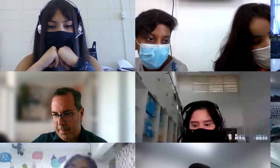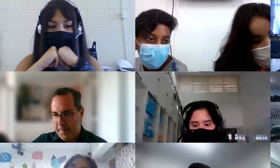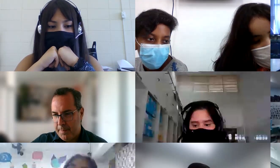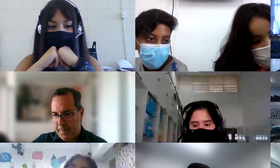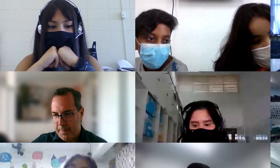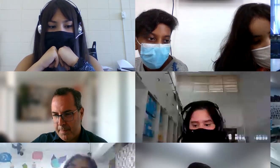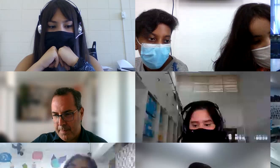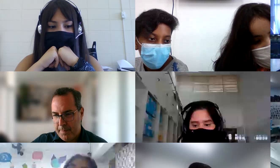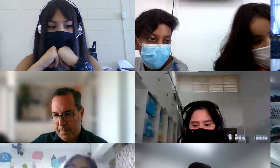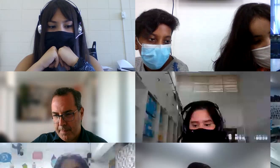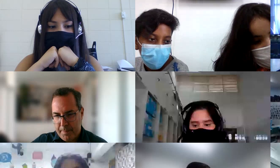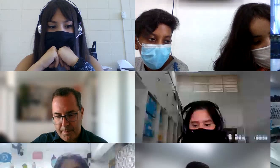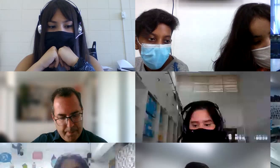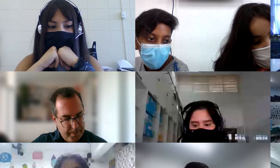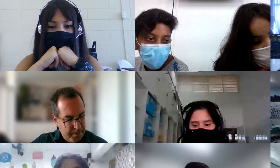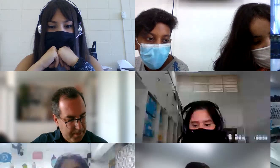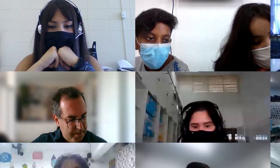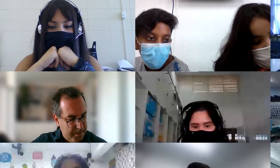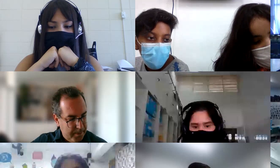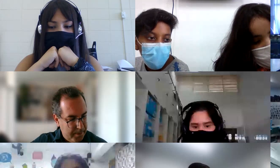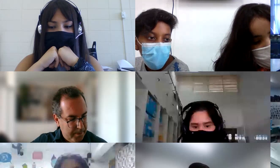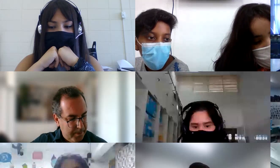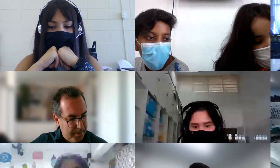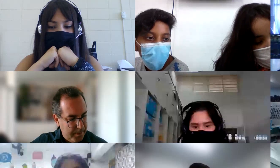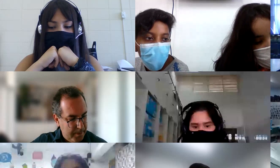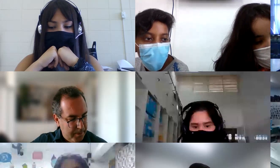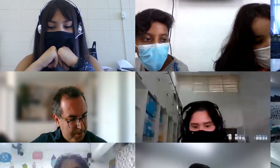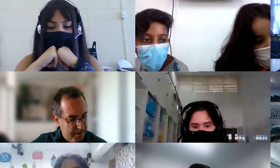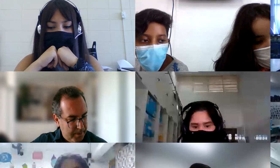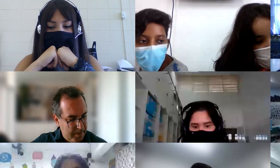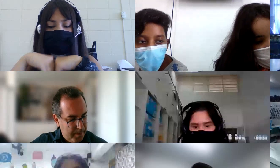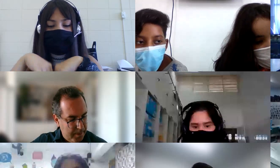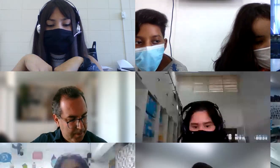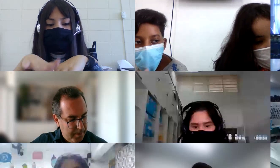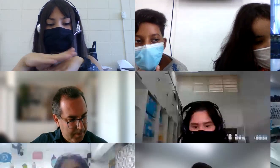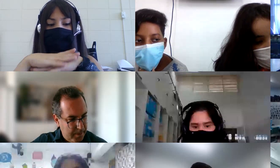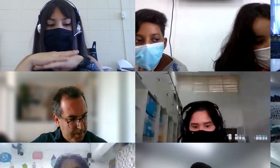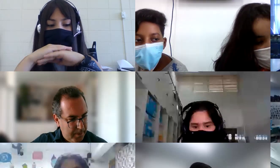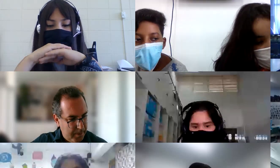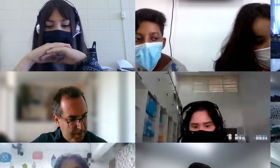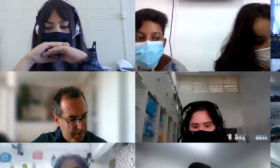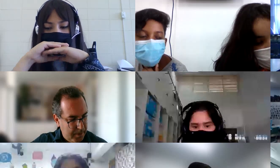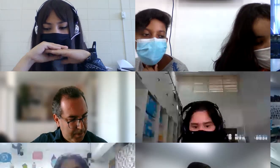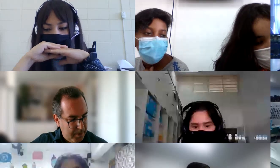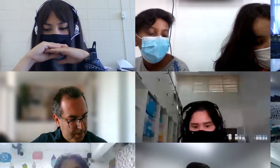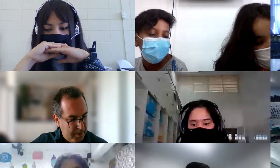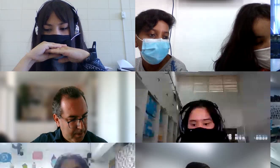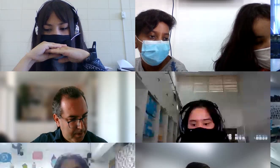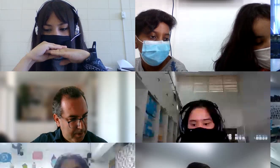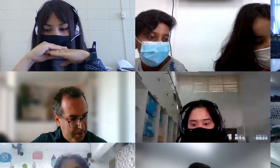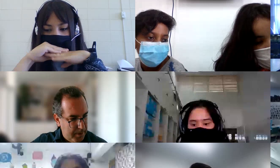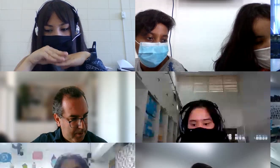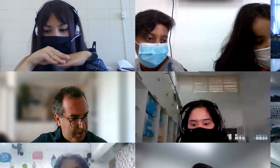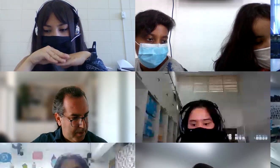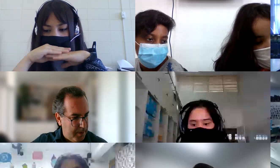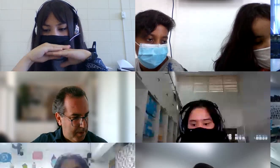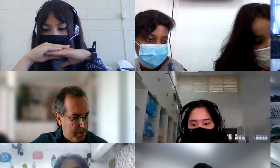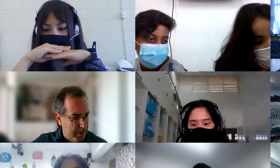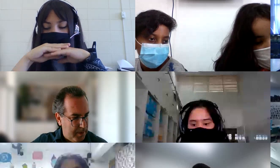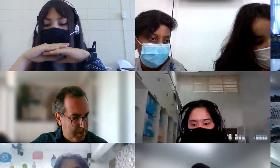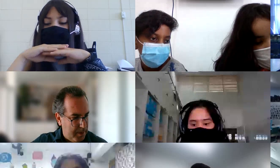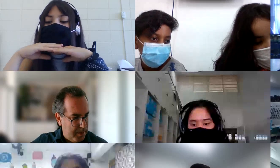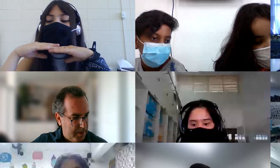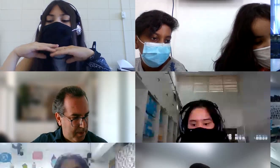eu tenha acesso à informação, que eu possa ter, né, na verdade, a informação adequada para que